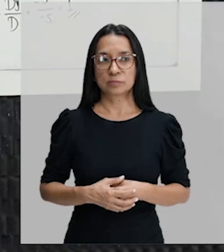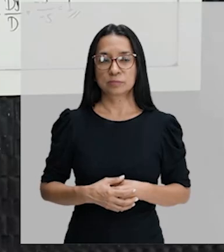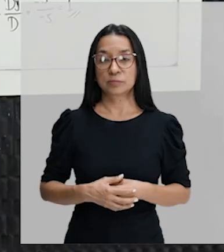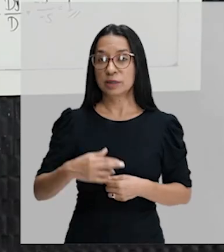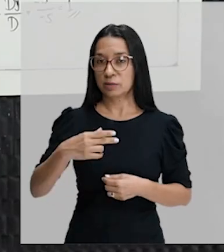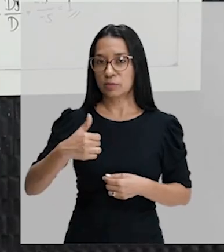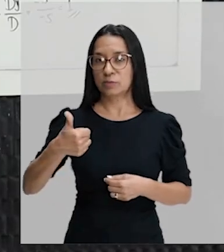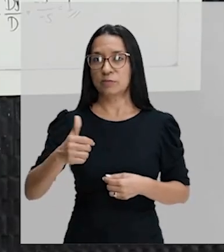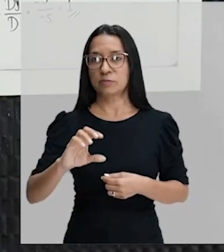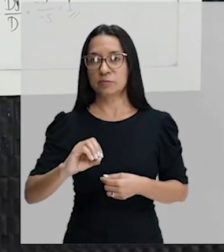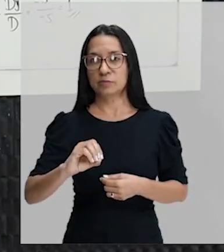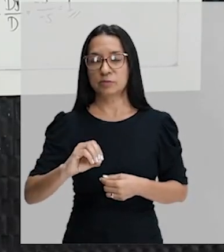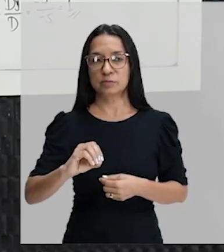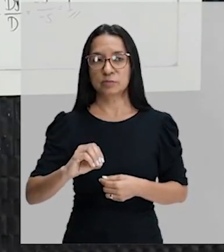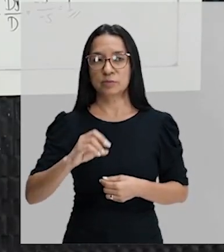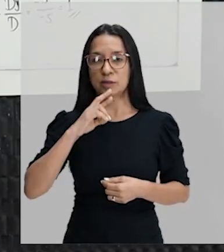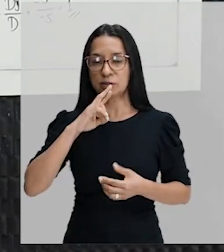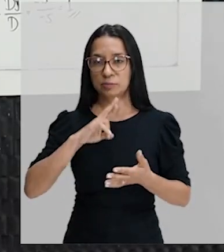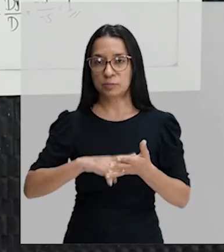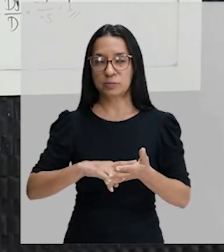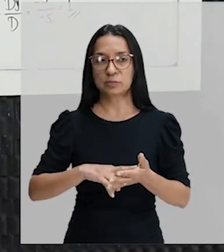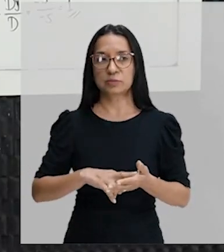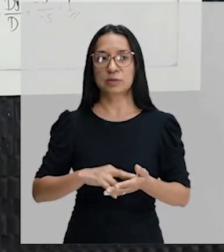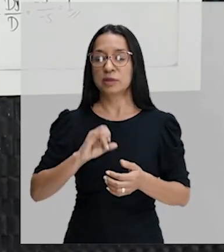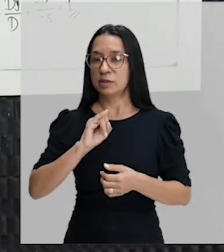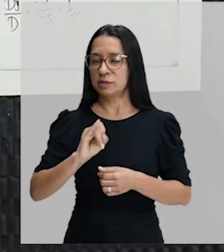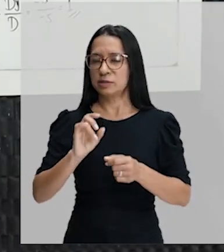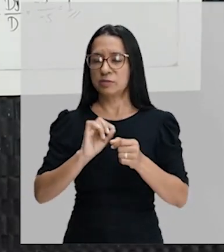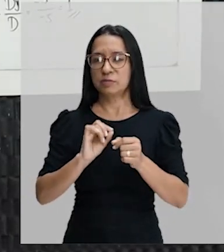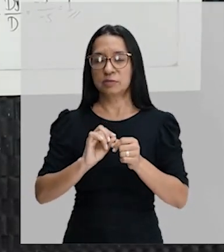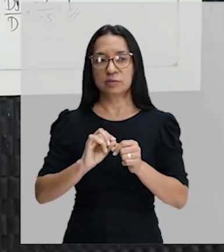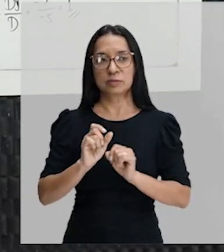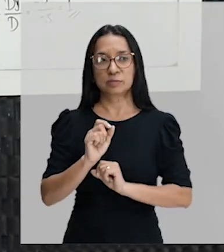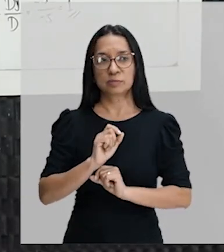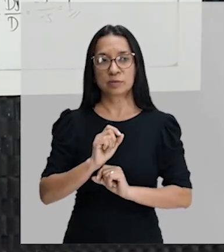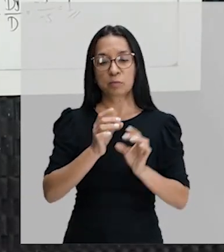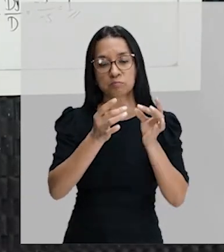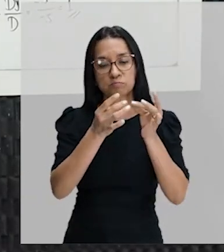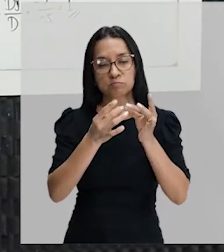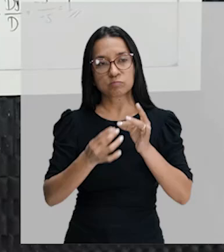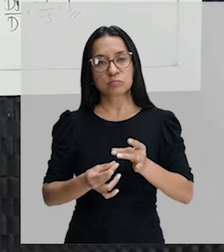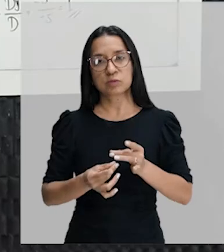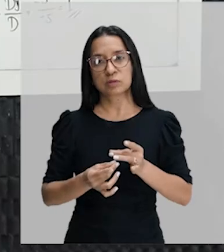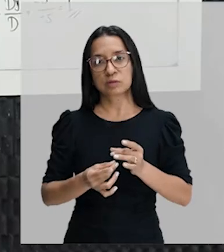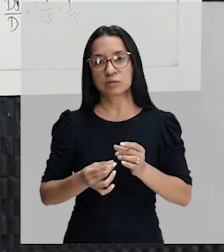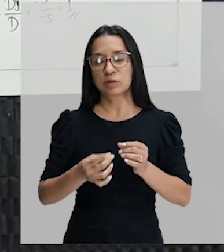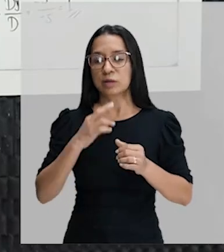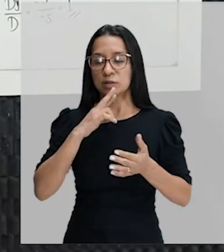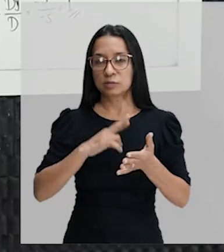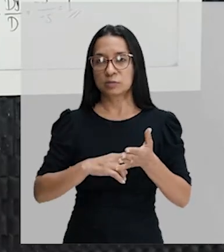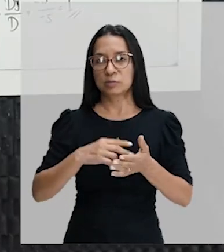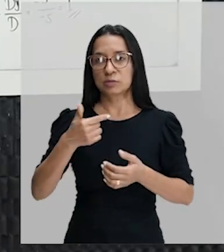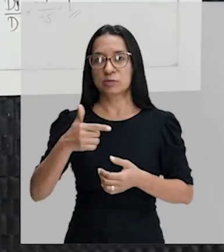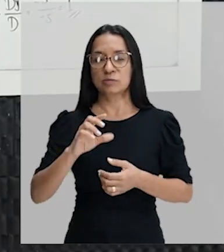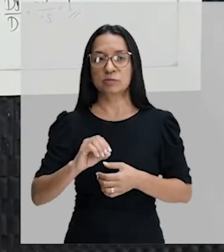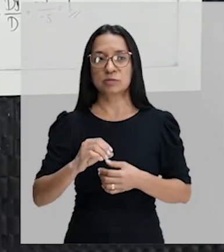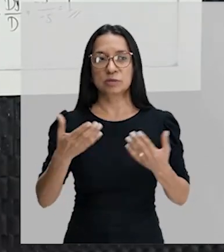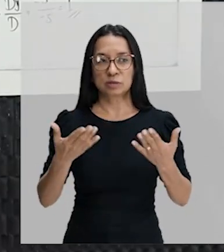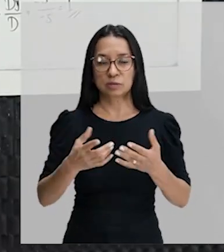20. Tá? Se você for resolver, você vai encontrar que vale 20. Beleza? Agora, turma,